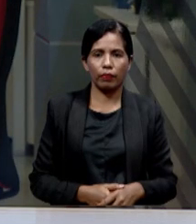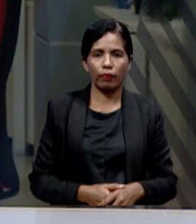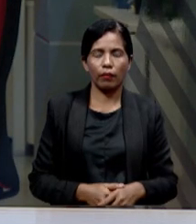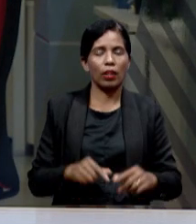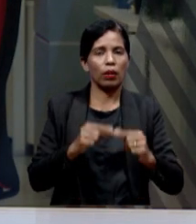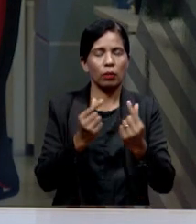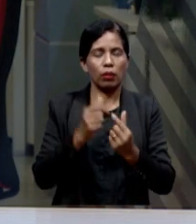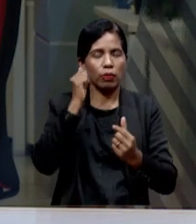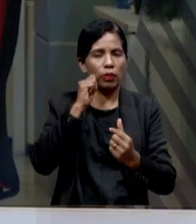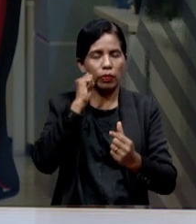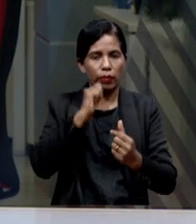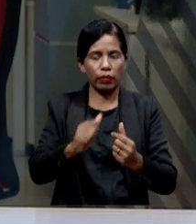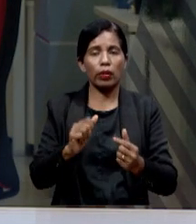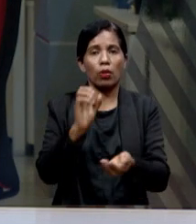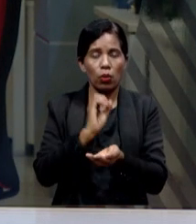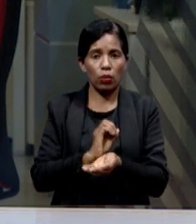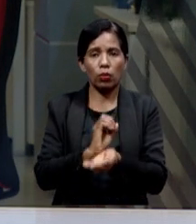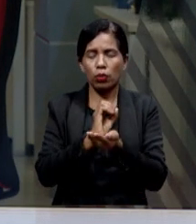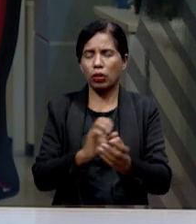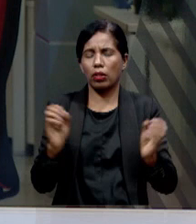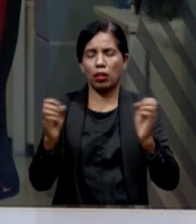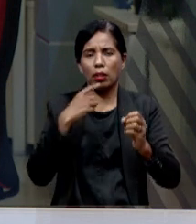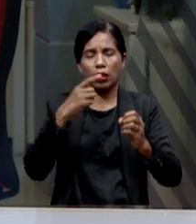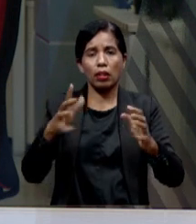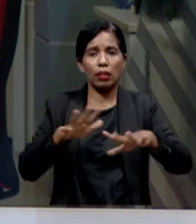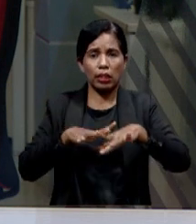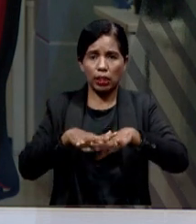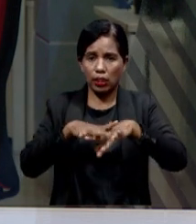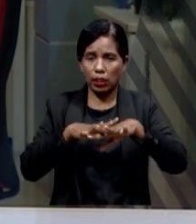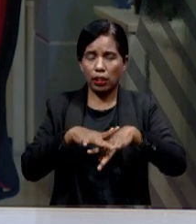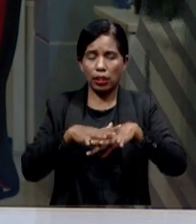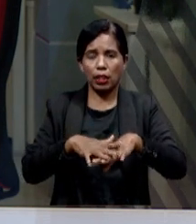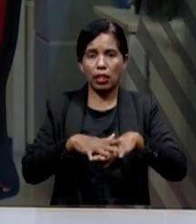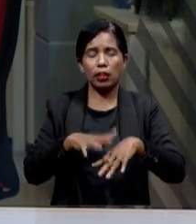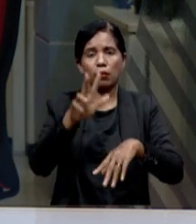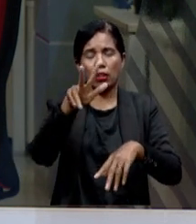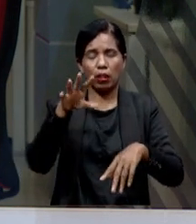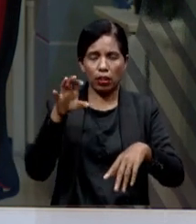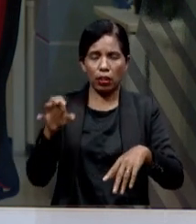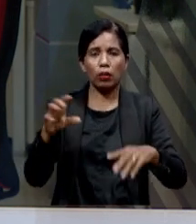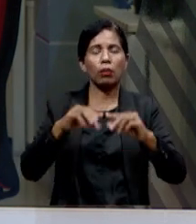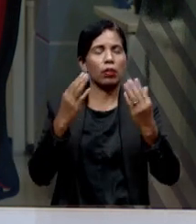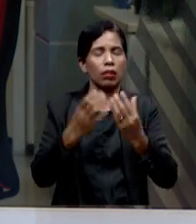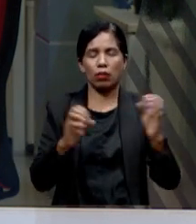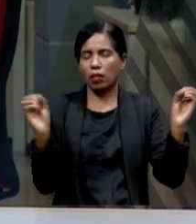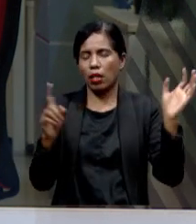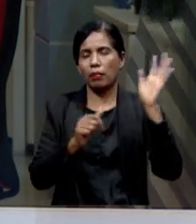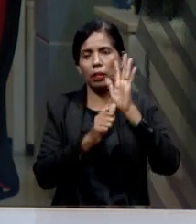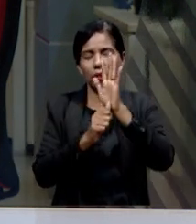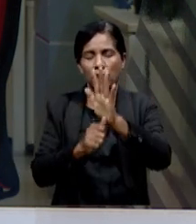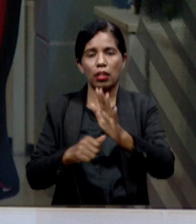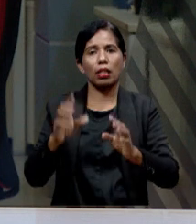Grupo Feto Potencial Raiola lamenta con abatais atos tolo resing, nebe comissão la consegue apresenta ia Expo